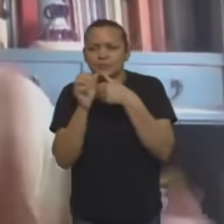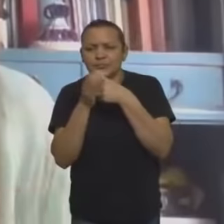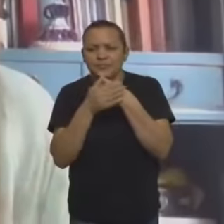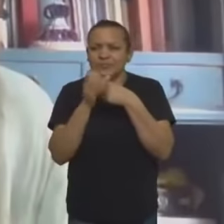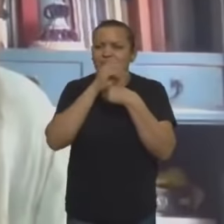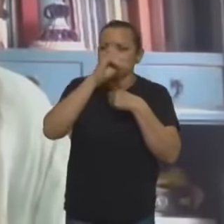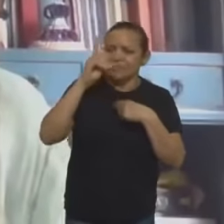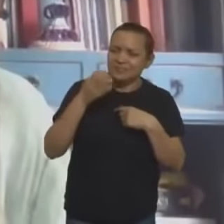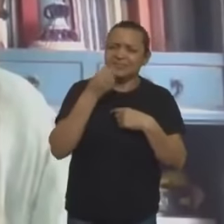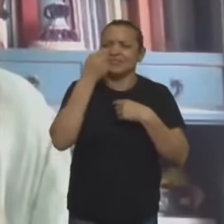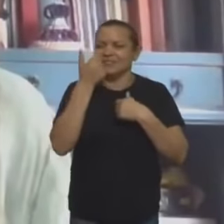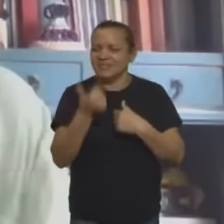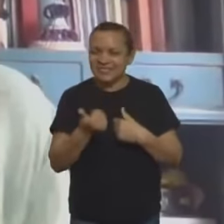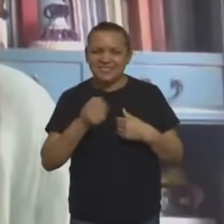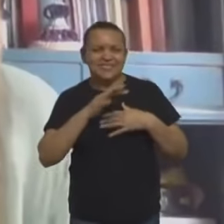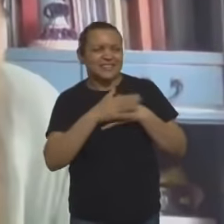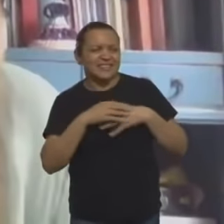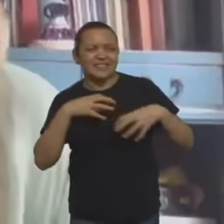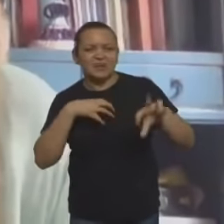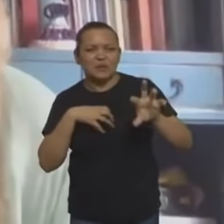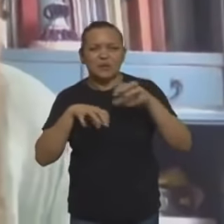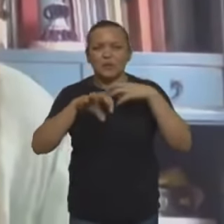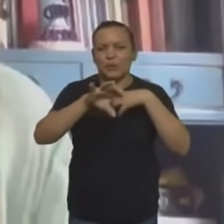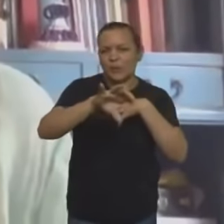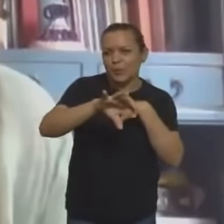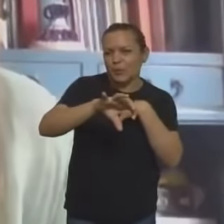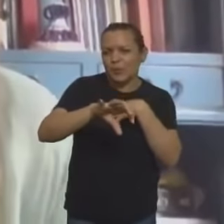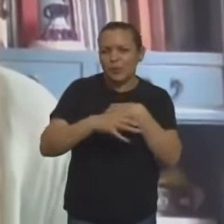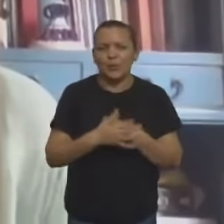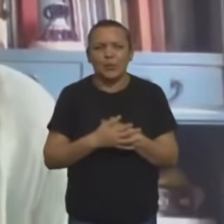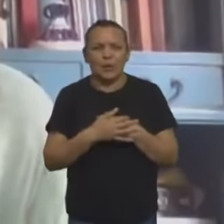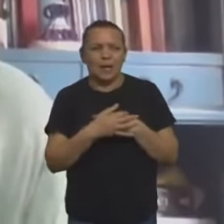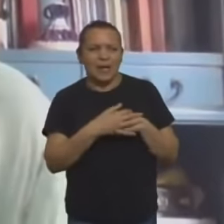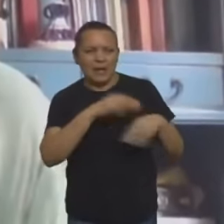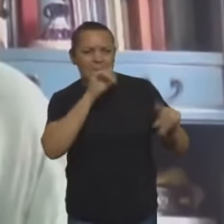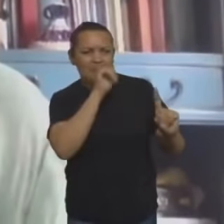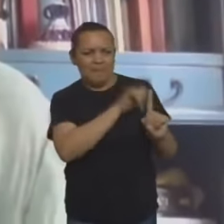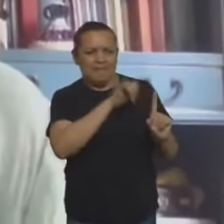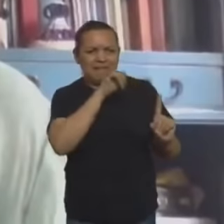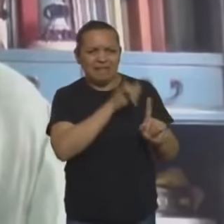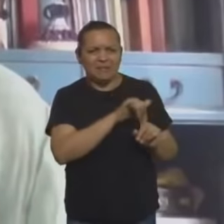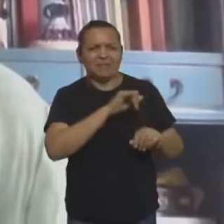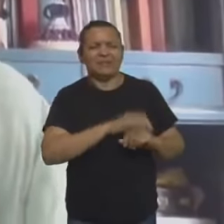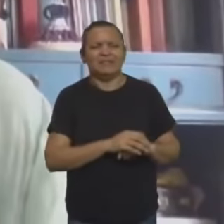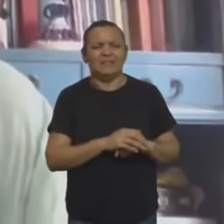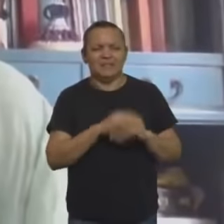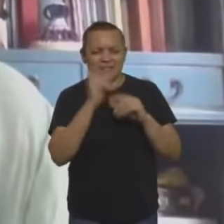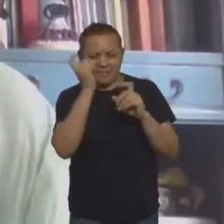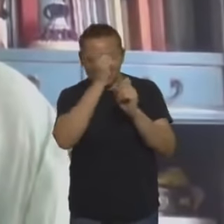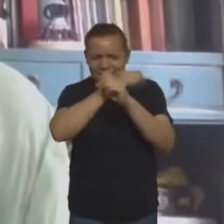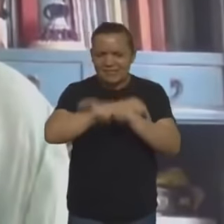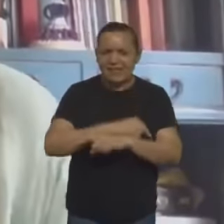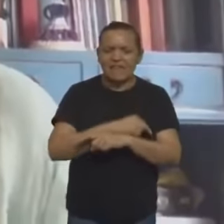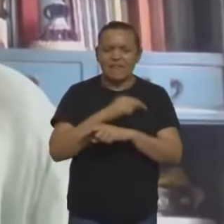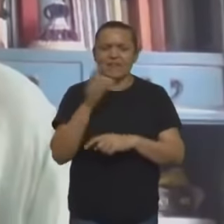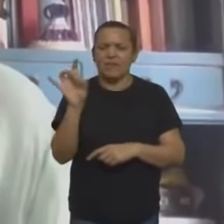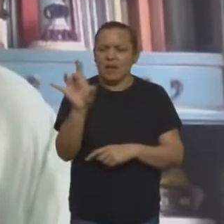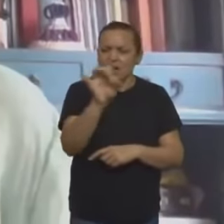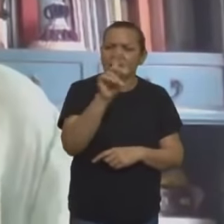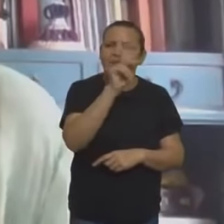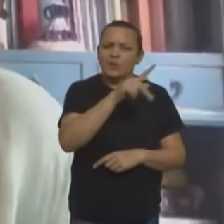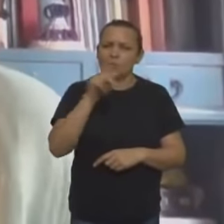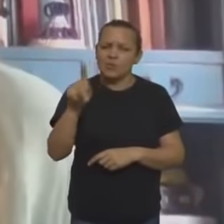mais compreensão, né? Menos bullying, menos desafios, que é o que a gente quer muito que vocês, professores, né,